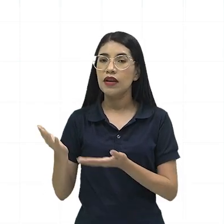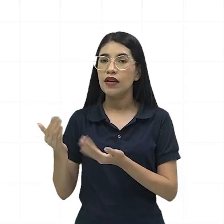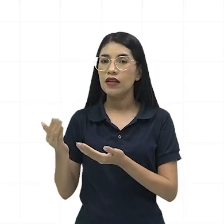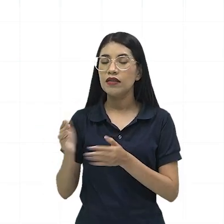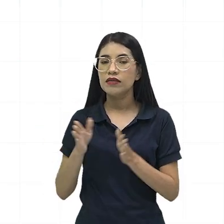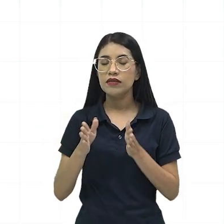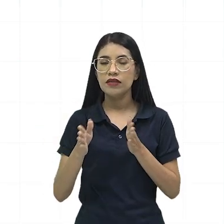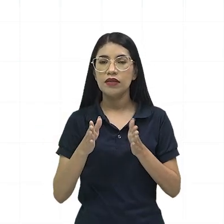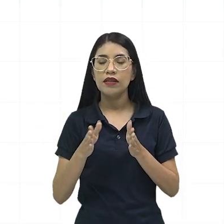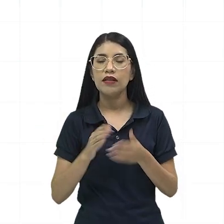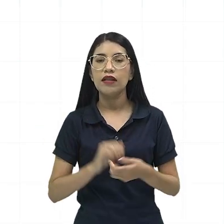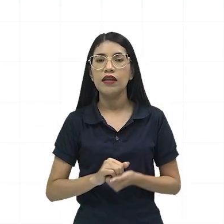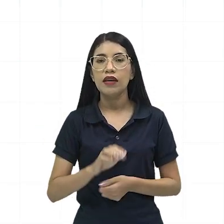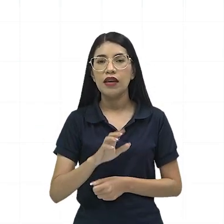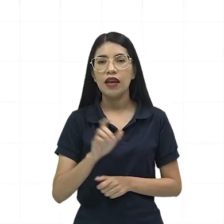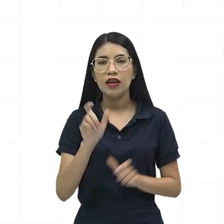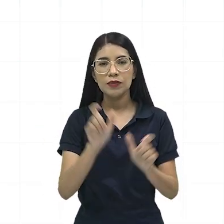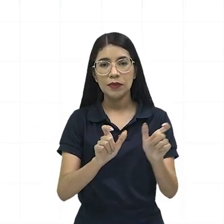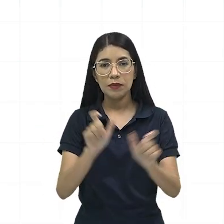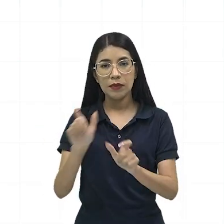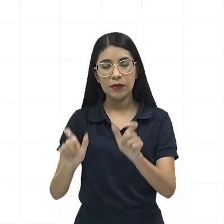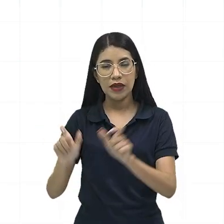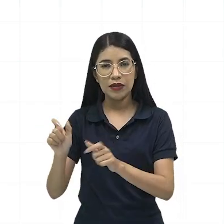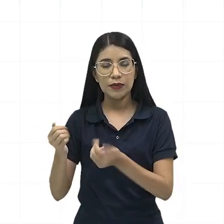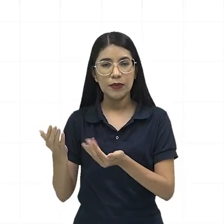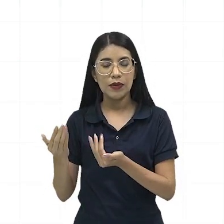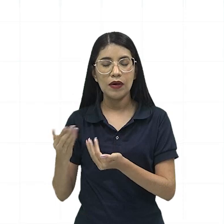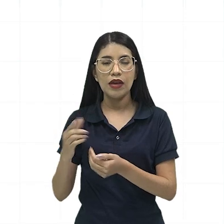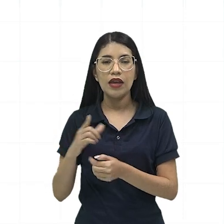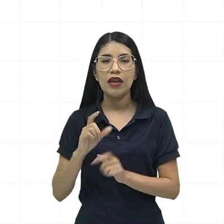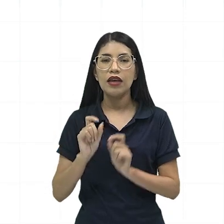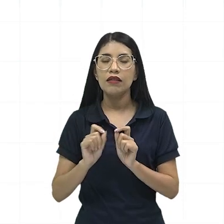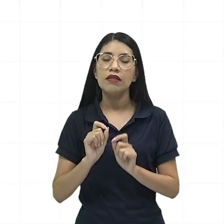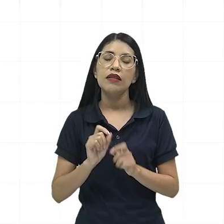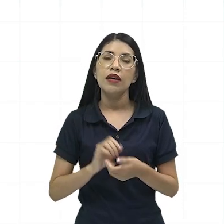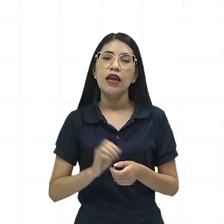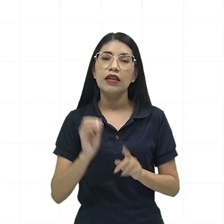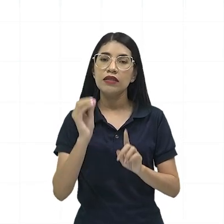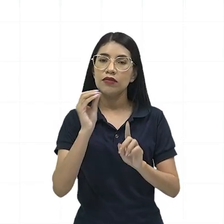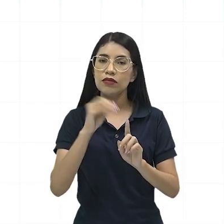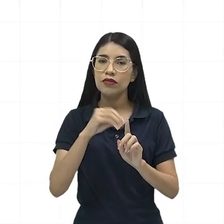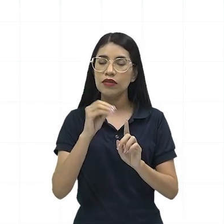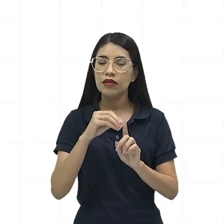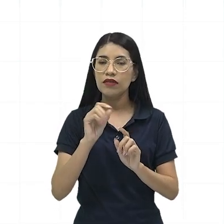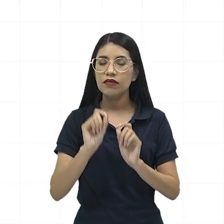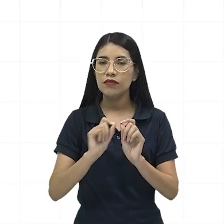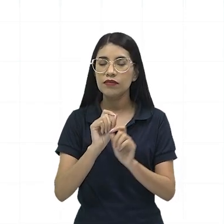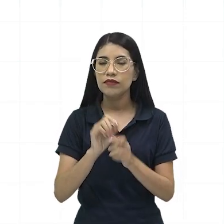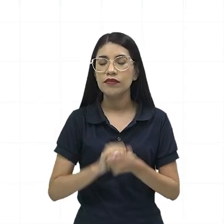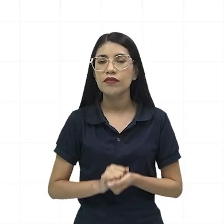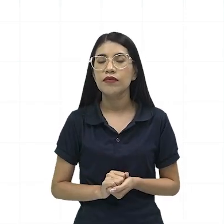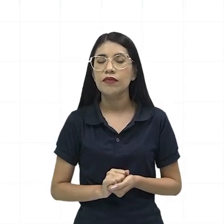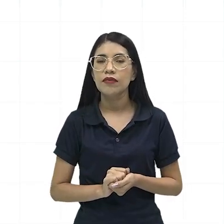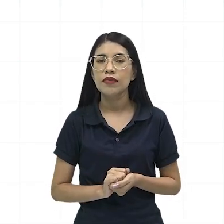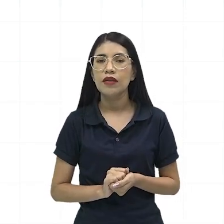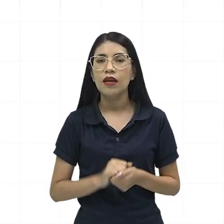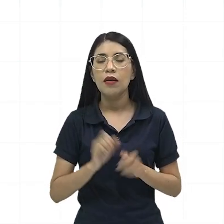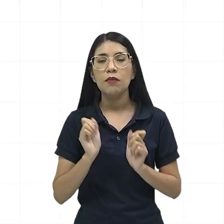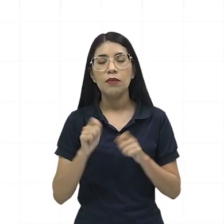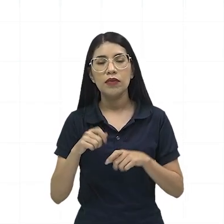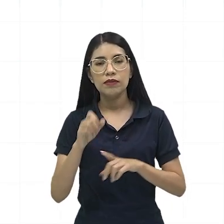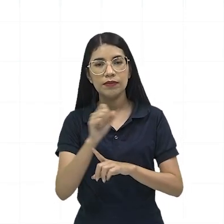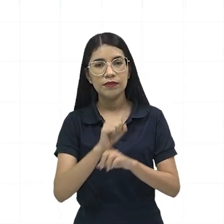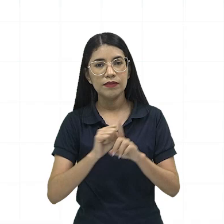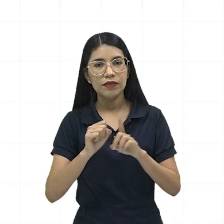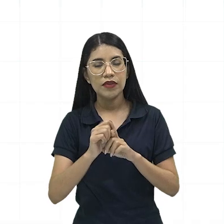uma fase em que os indivíduos eles estão sujeitos à vulnerabilidade, seja ela